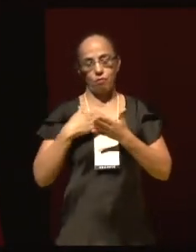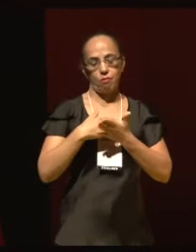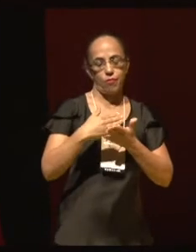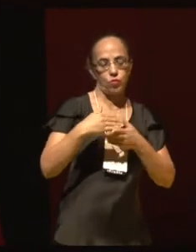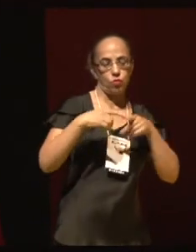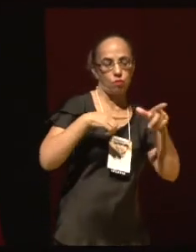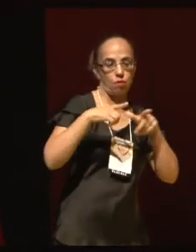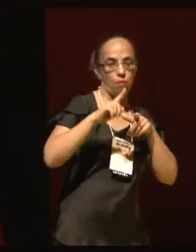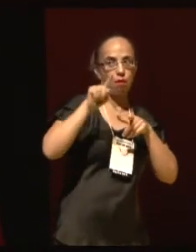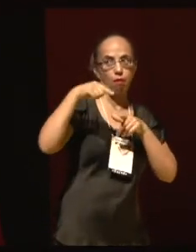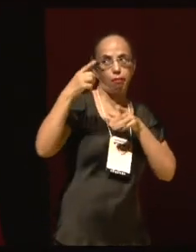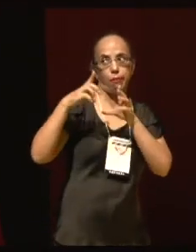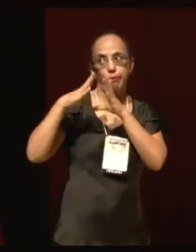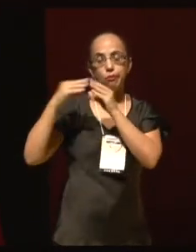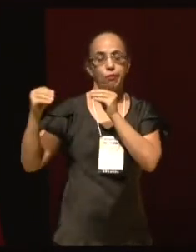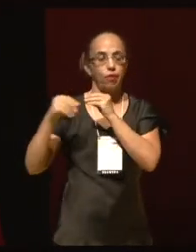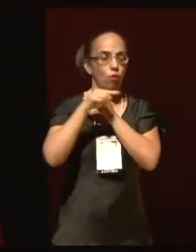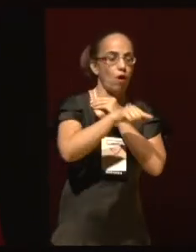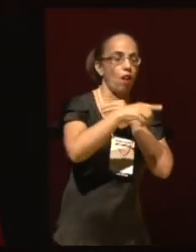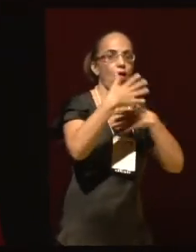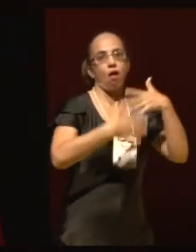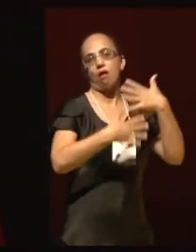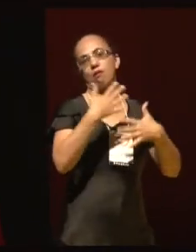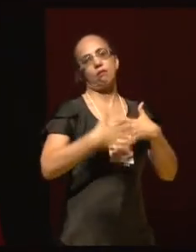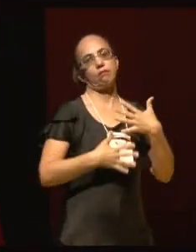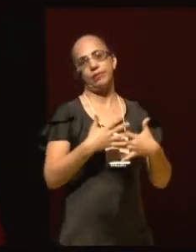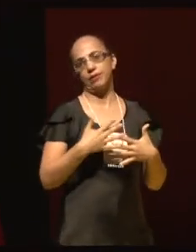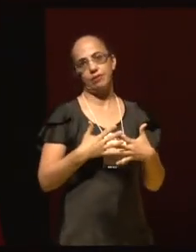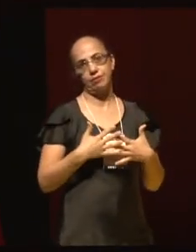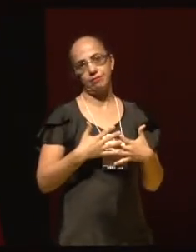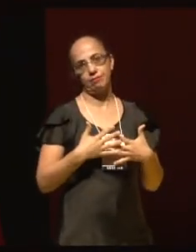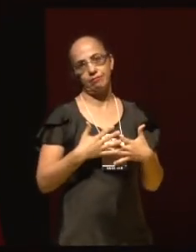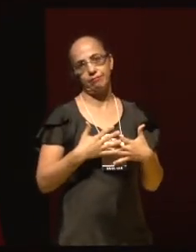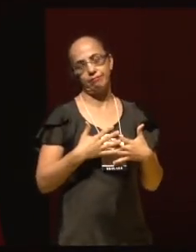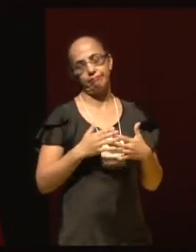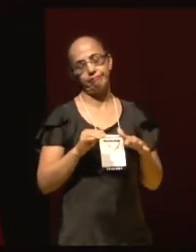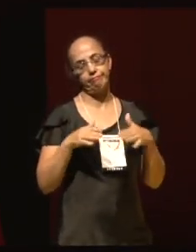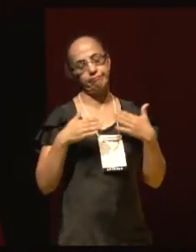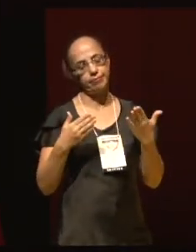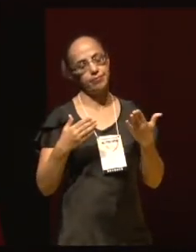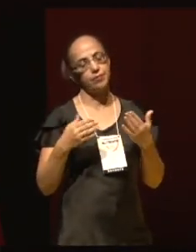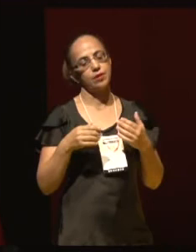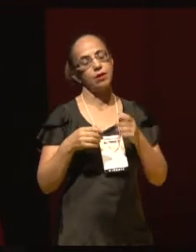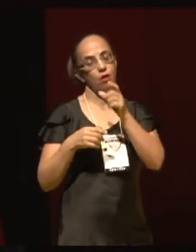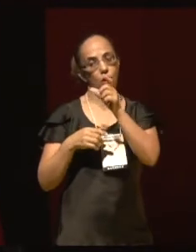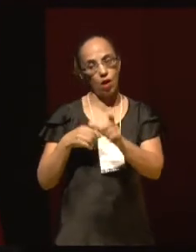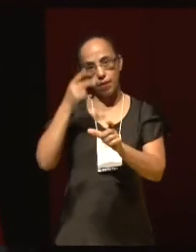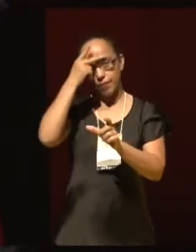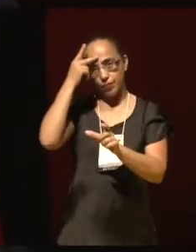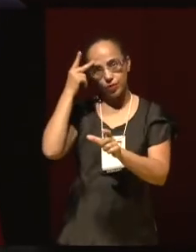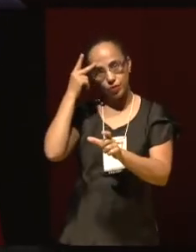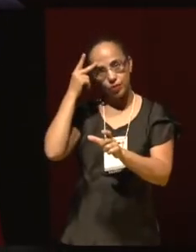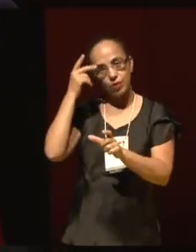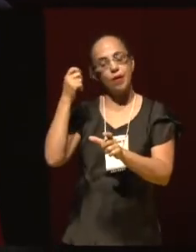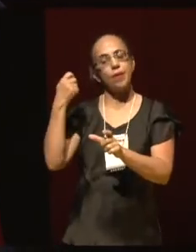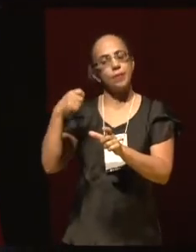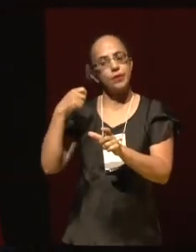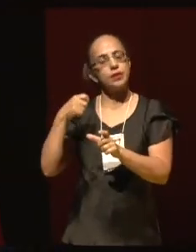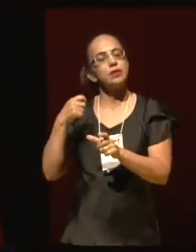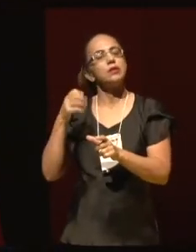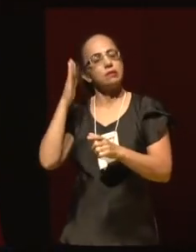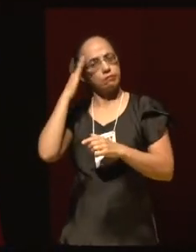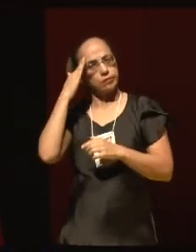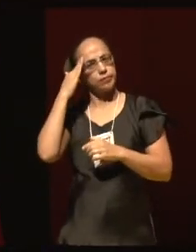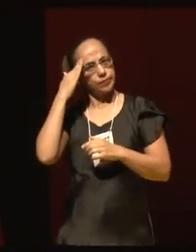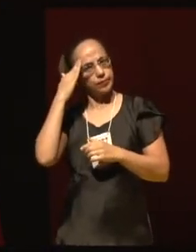devotado para poder gerar as mudanças que sejam necessárias em essa criança.